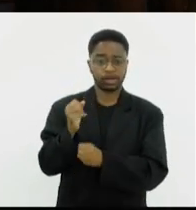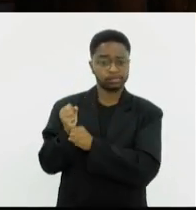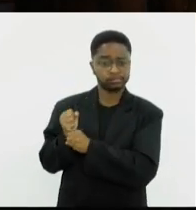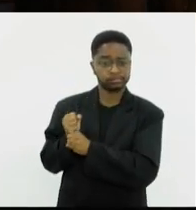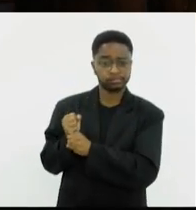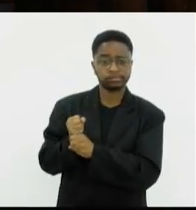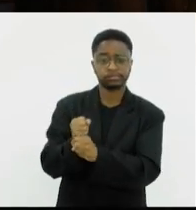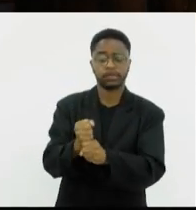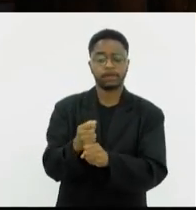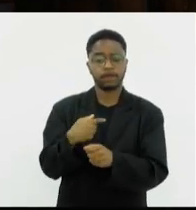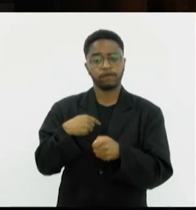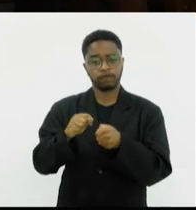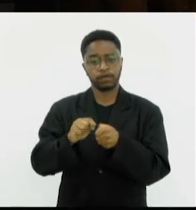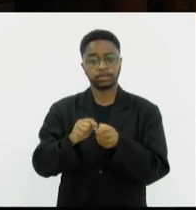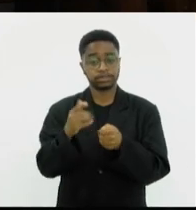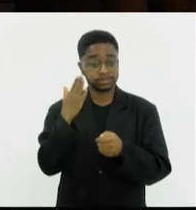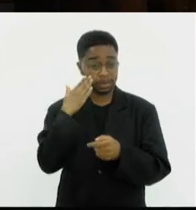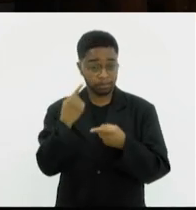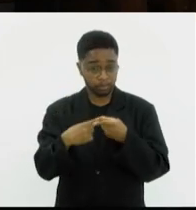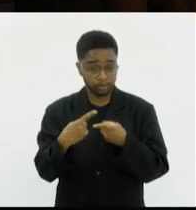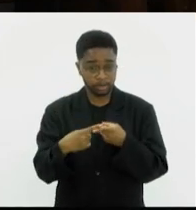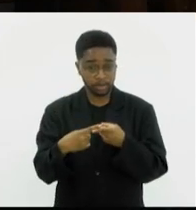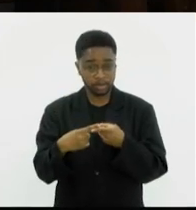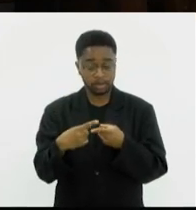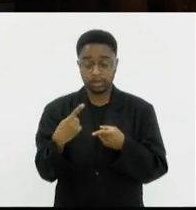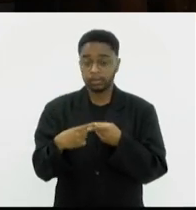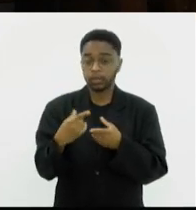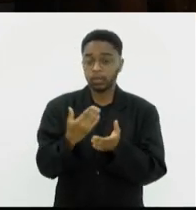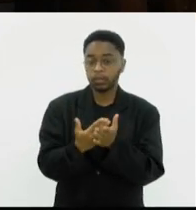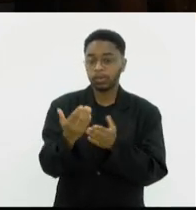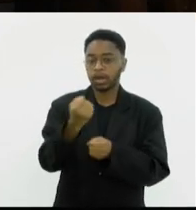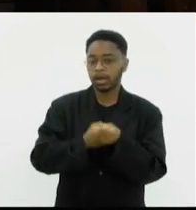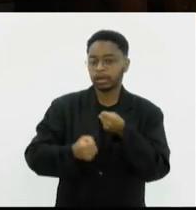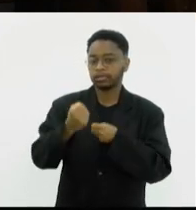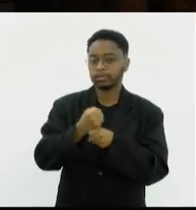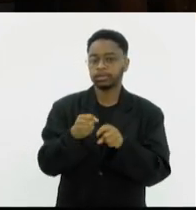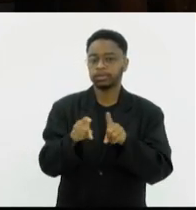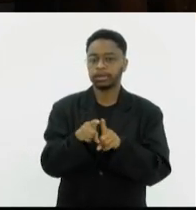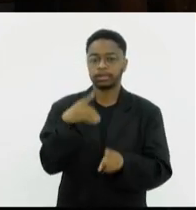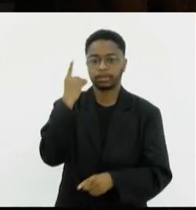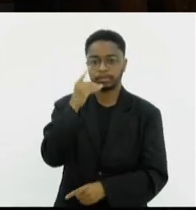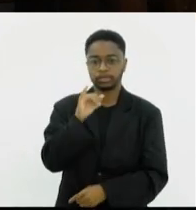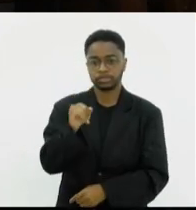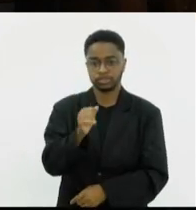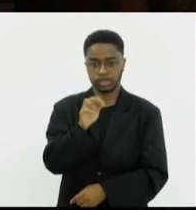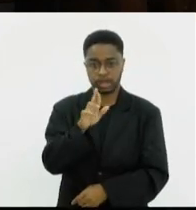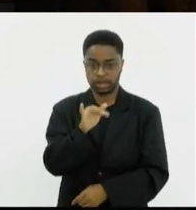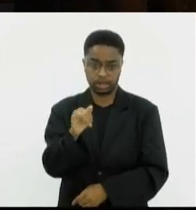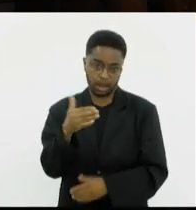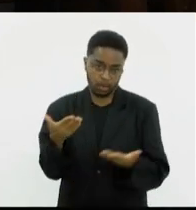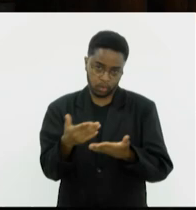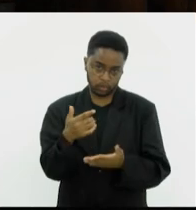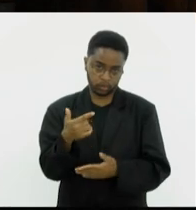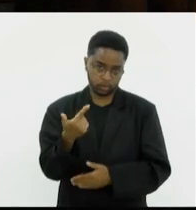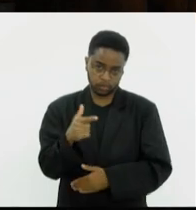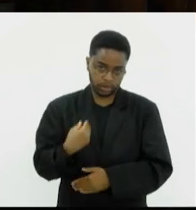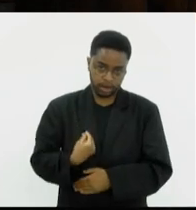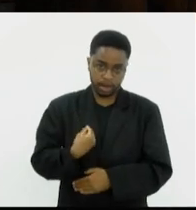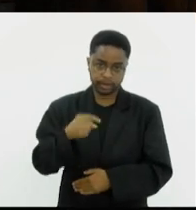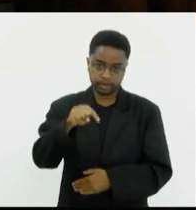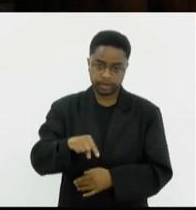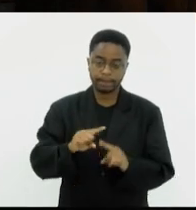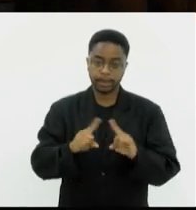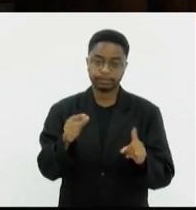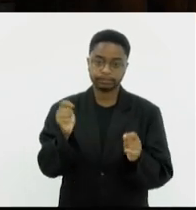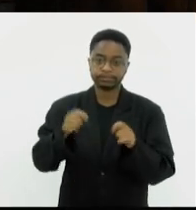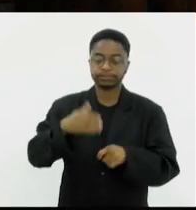quê? Porque desde o ano passado, e o deputado Jari, infelizmente não está aqui, poderia comprovar isso,